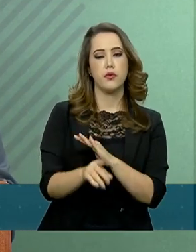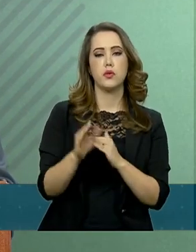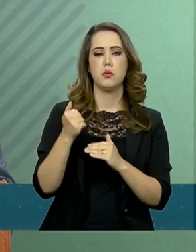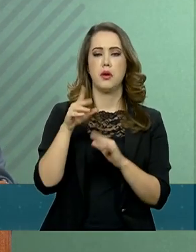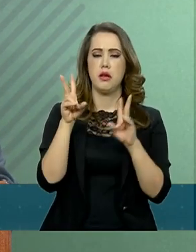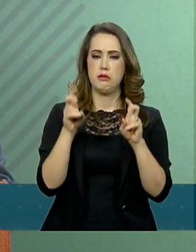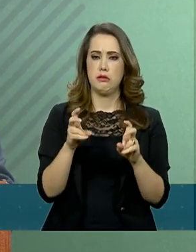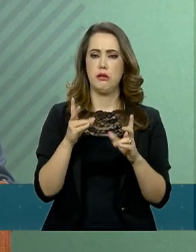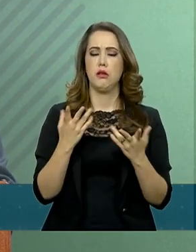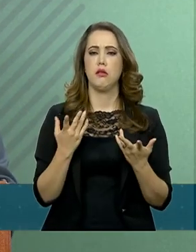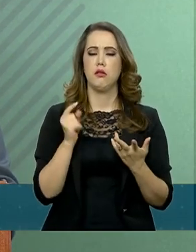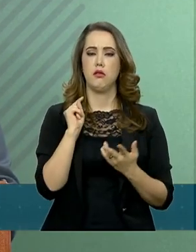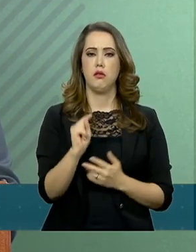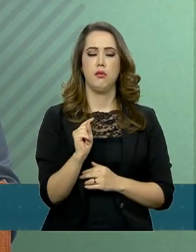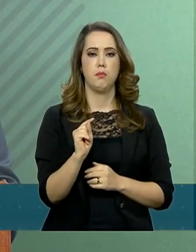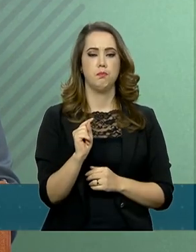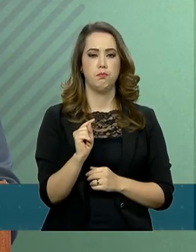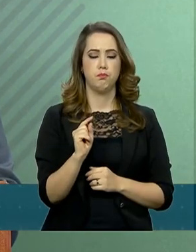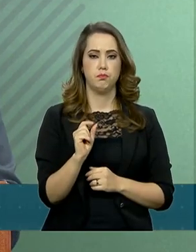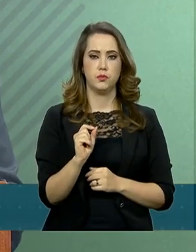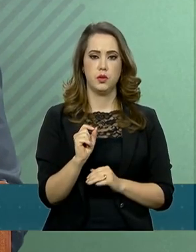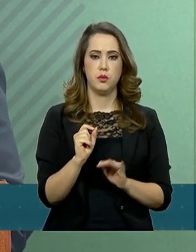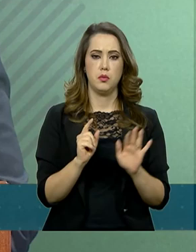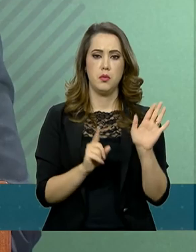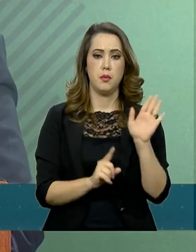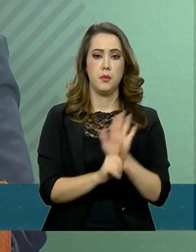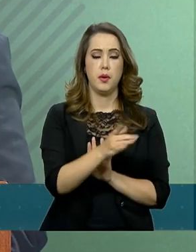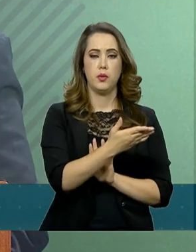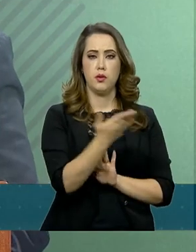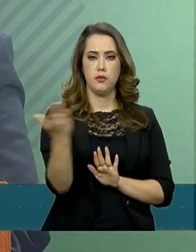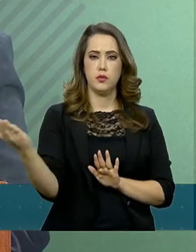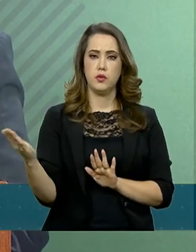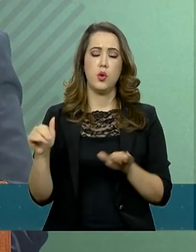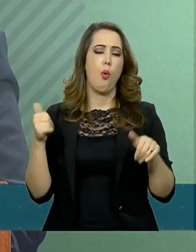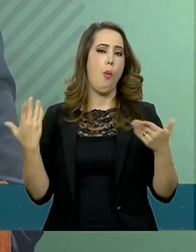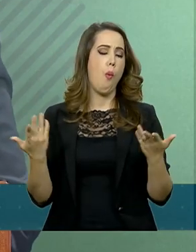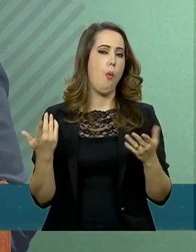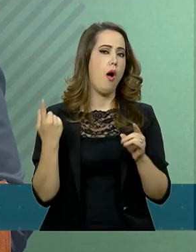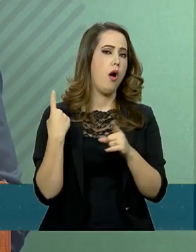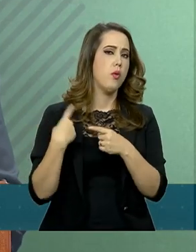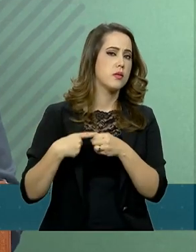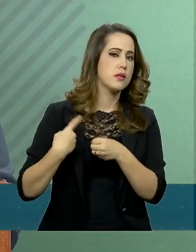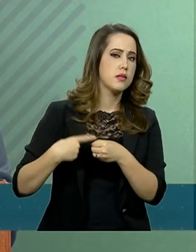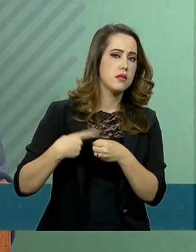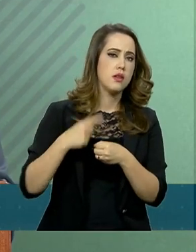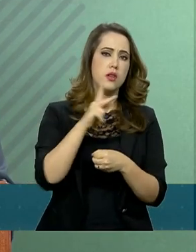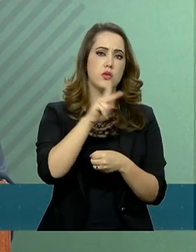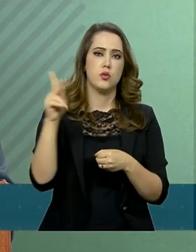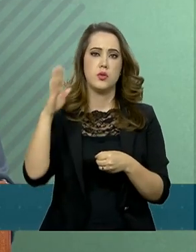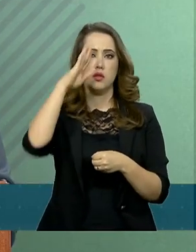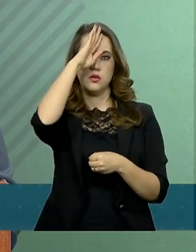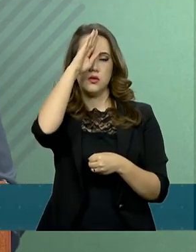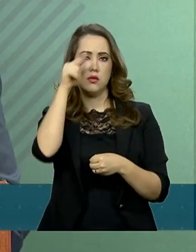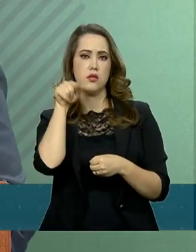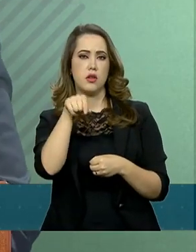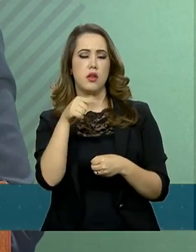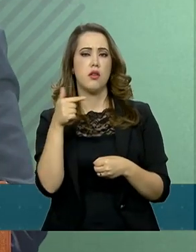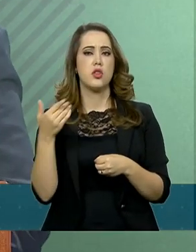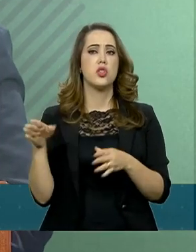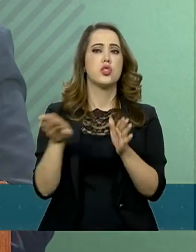nos comentários para perguntar lhes em qual cidade o nosso presidente chega e não é